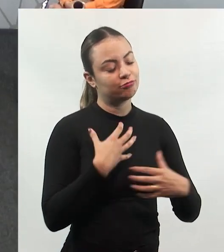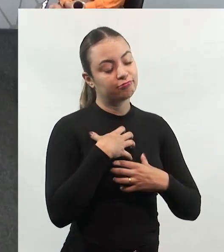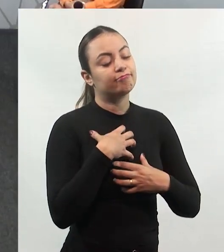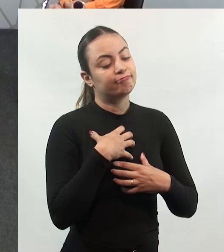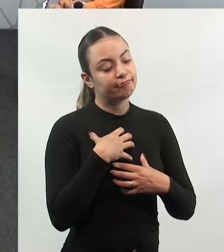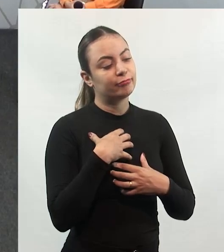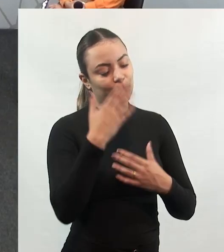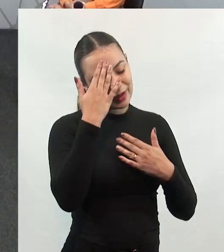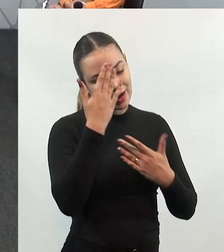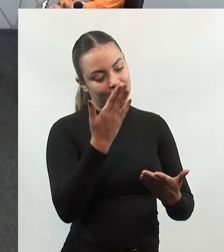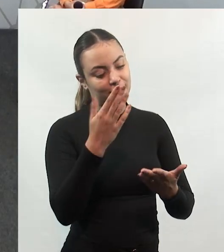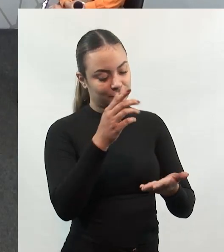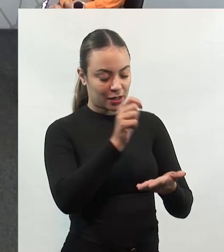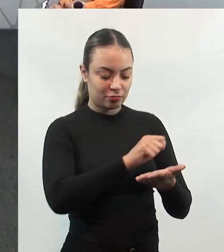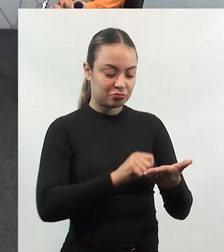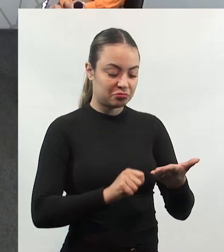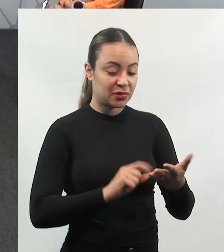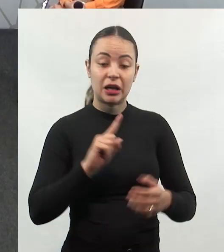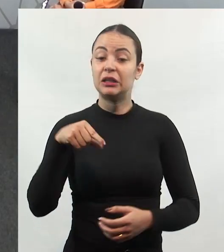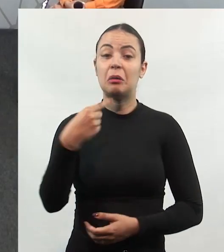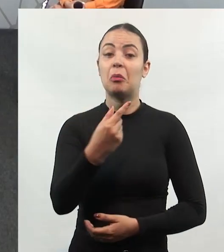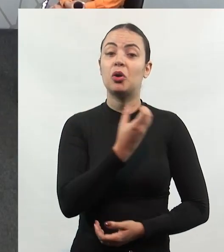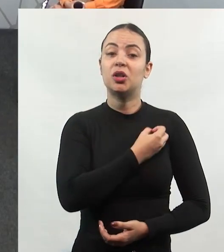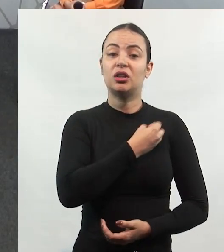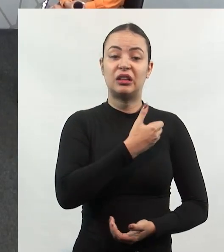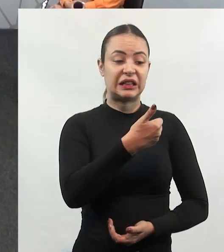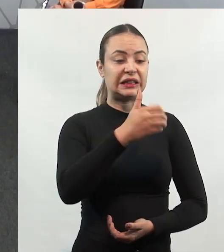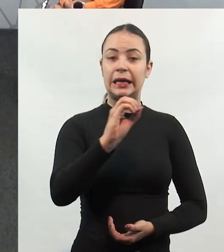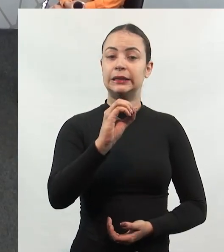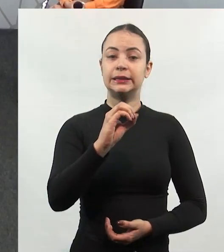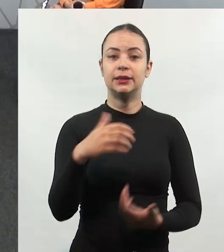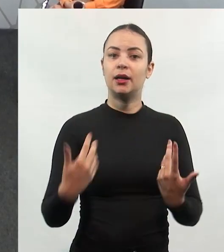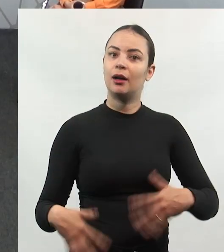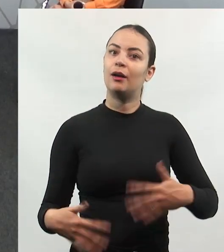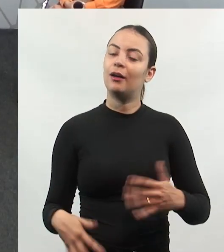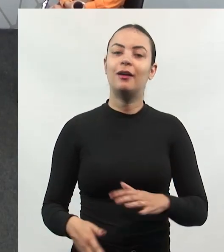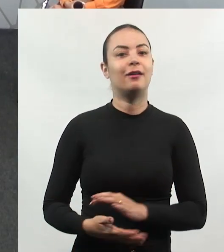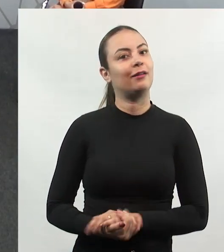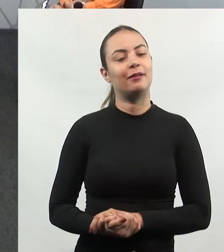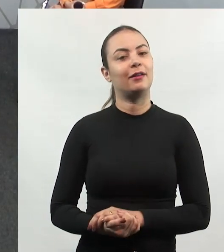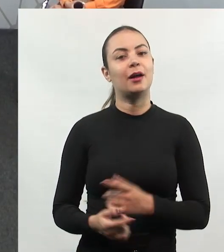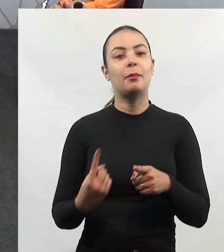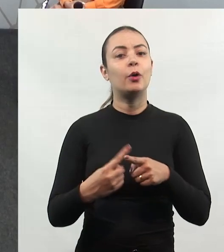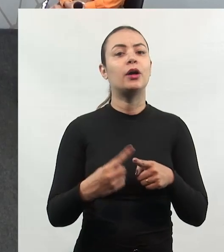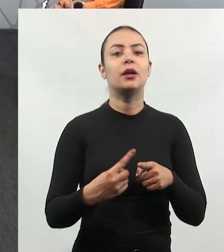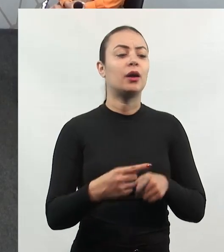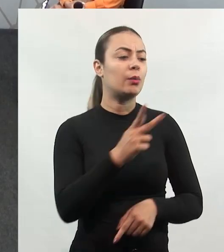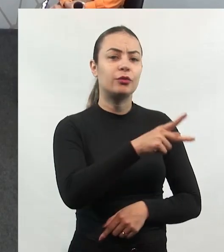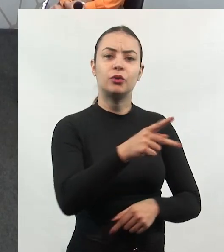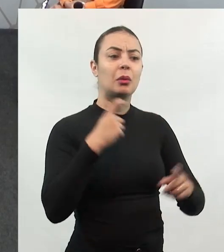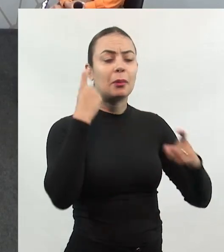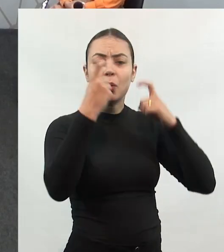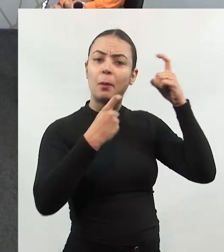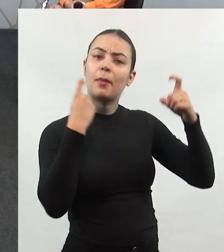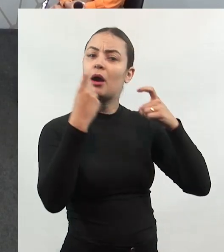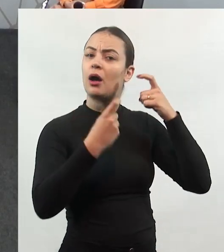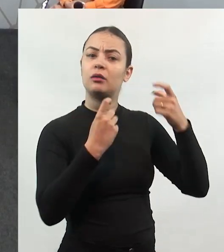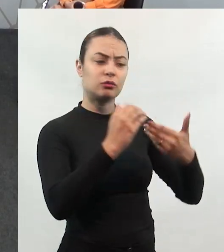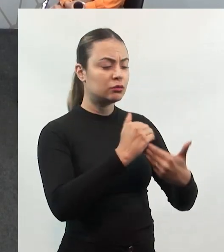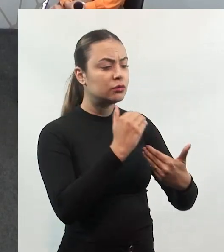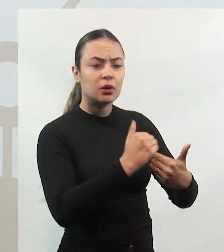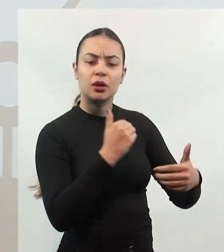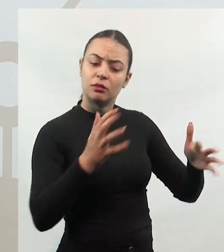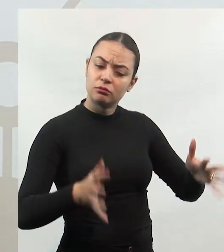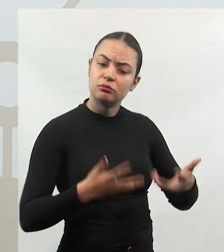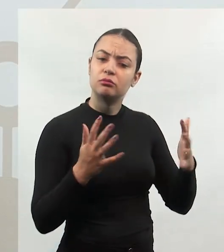que vai acontecer com a minha vida? Será que eu vou conseguir trabalho, né? Então, eu me sinto assim... me senti acolhida